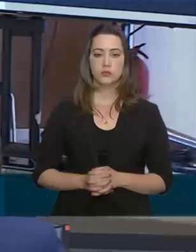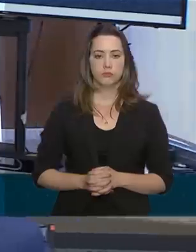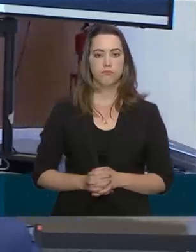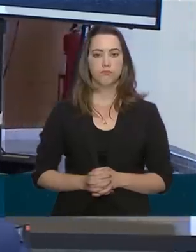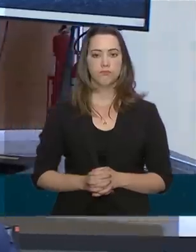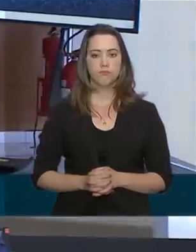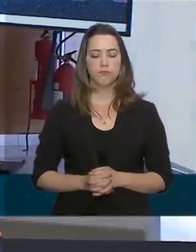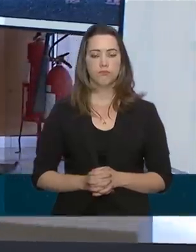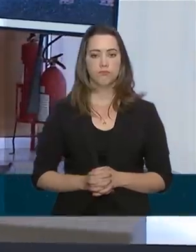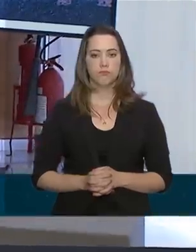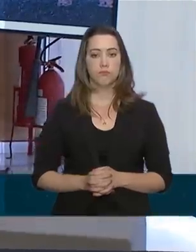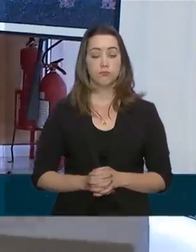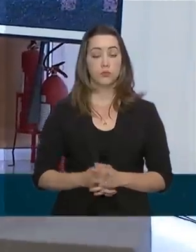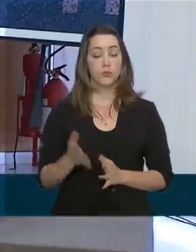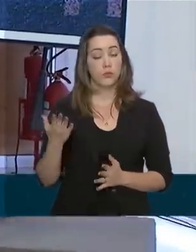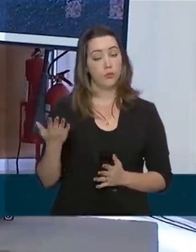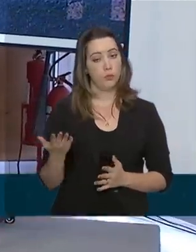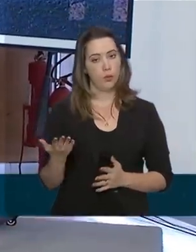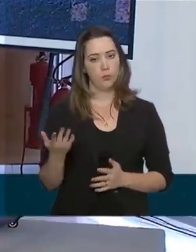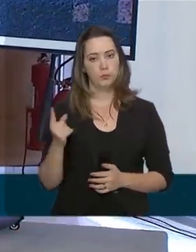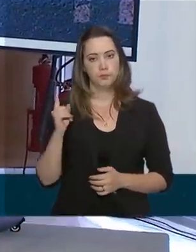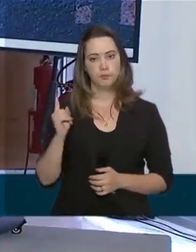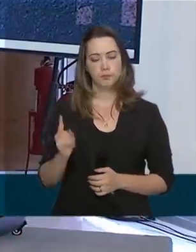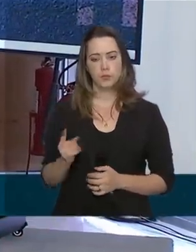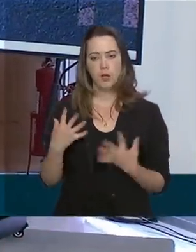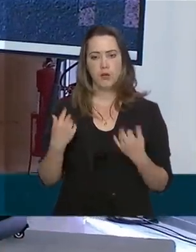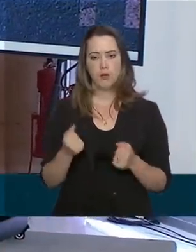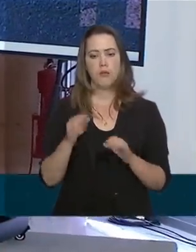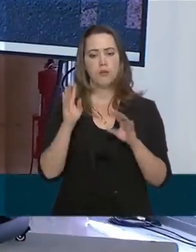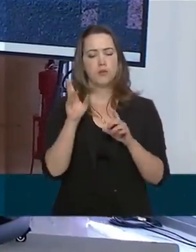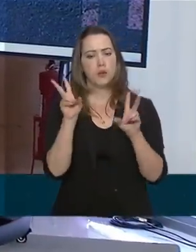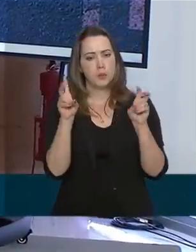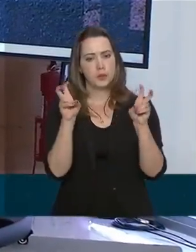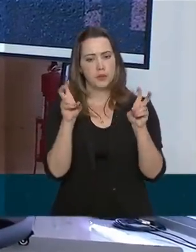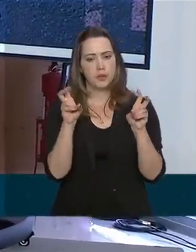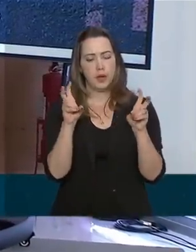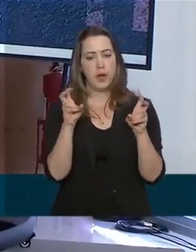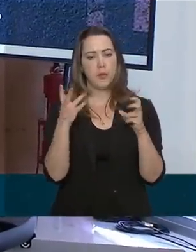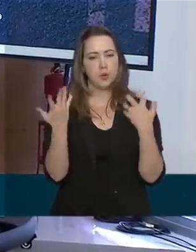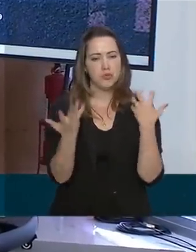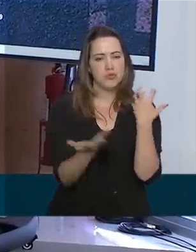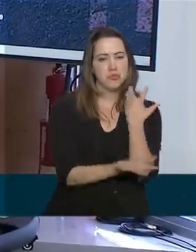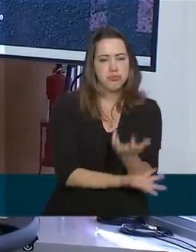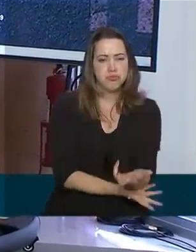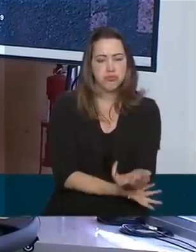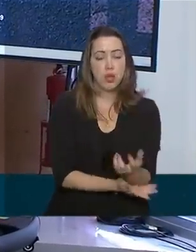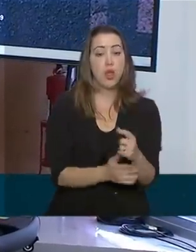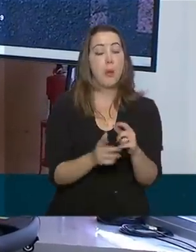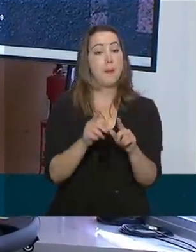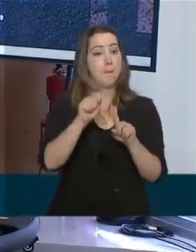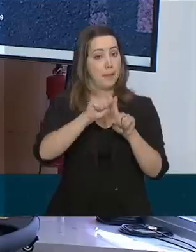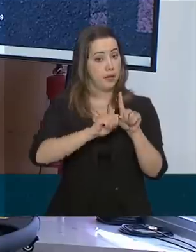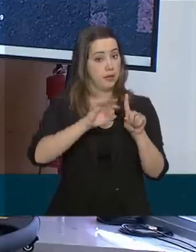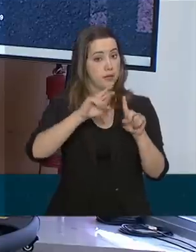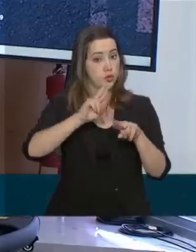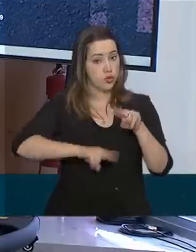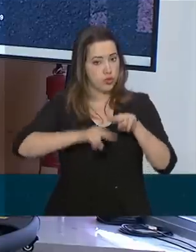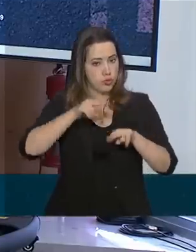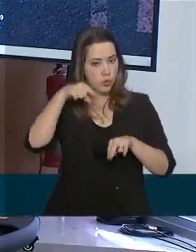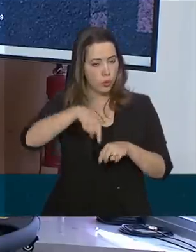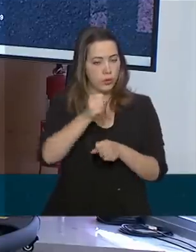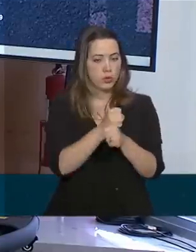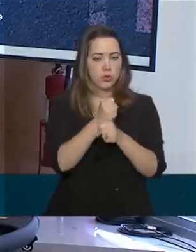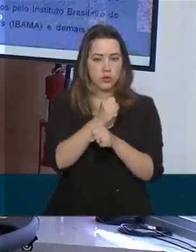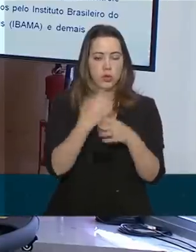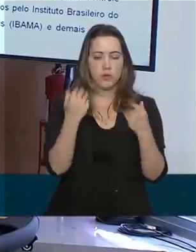bom então vamos tratar do desmatamento do mês de junho de 2019 pode